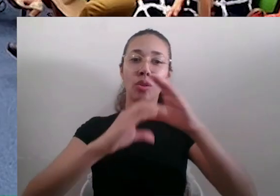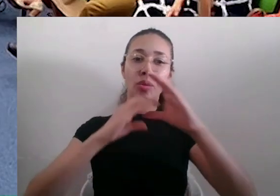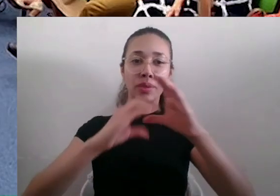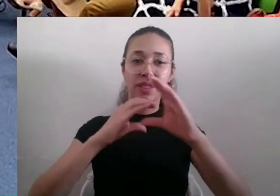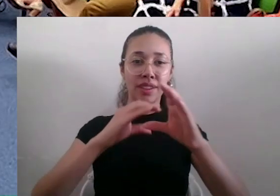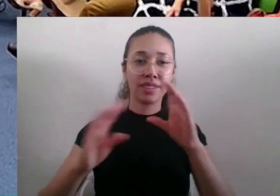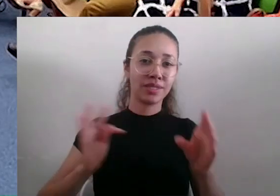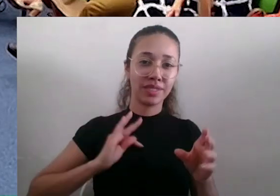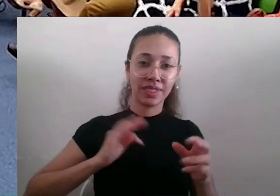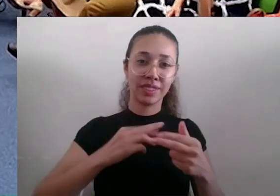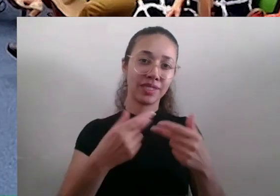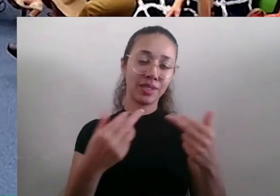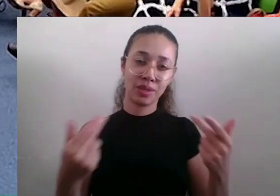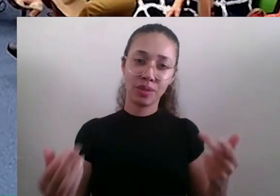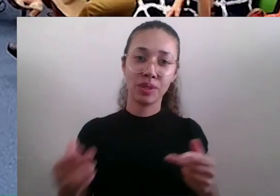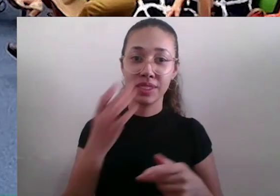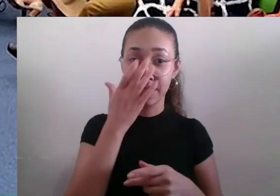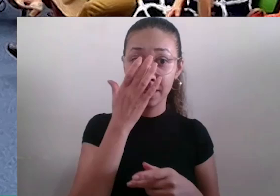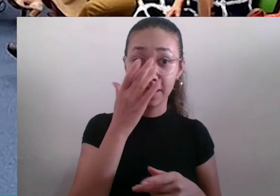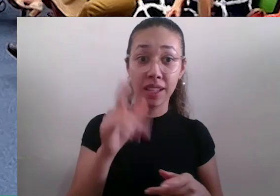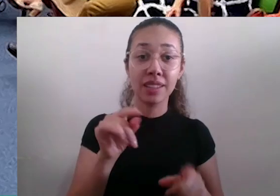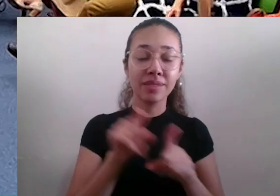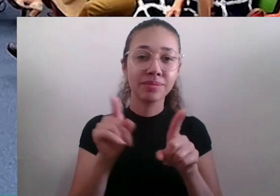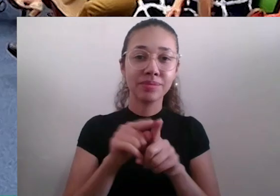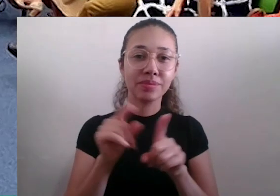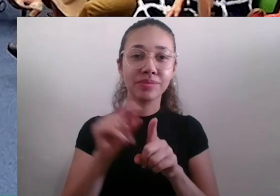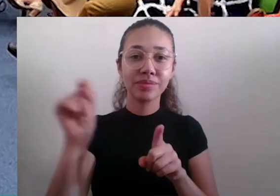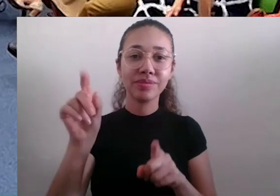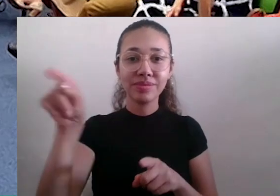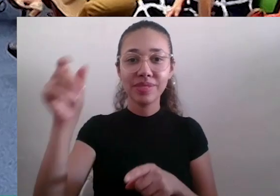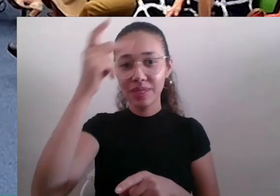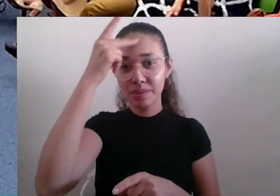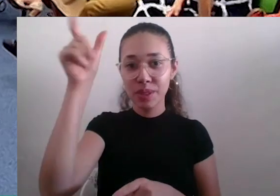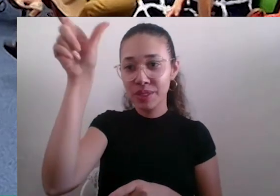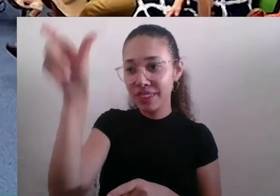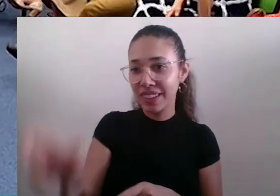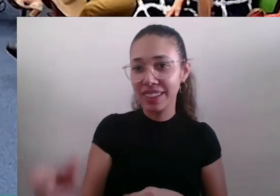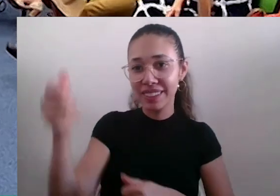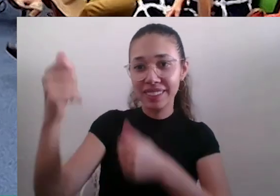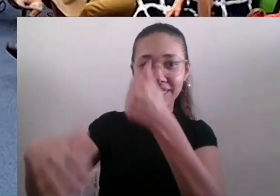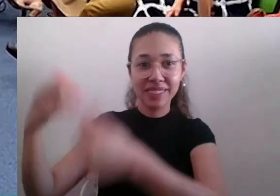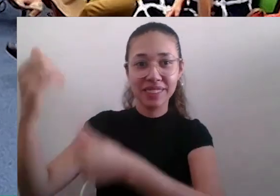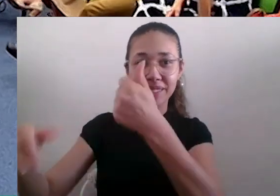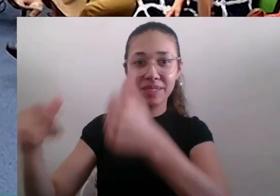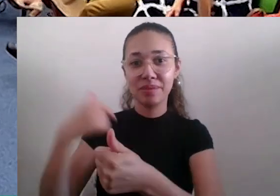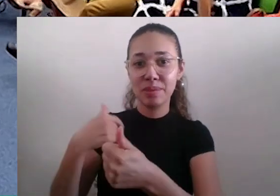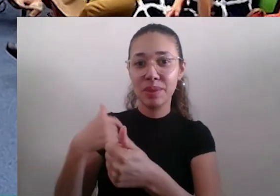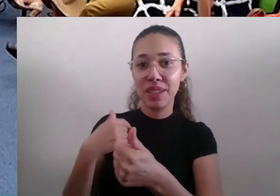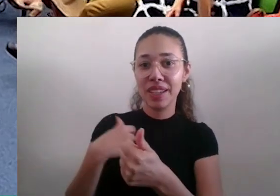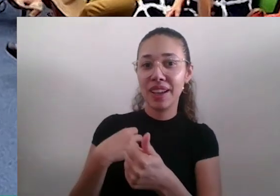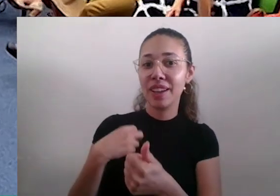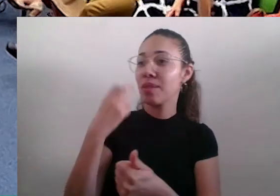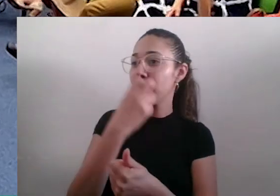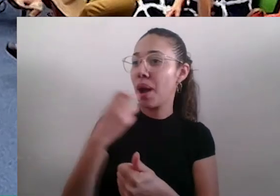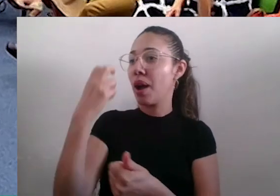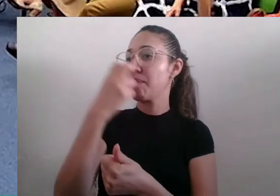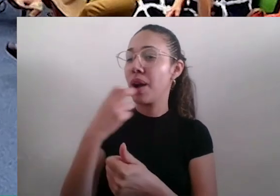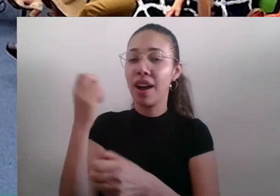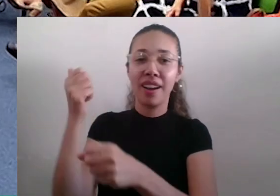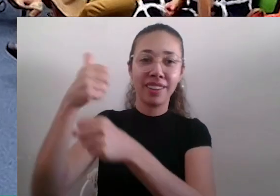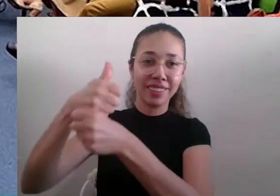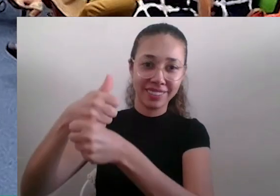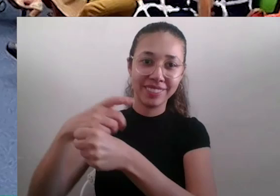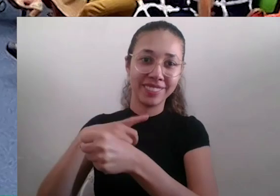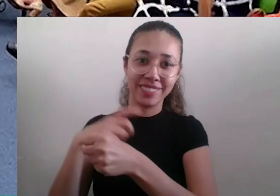muito isso de você continua narrando o que O Cretino não conseguiu fazer né então a gente a eu acompanho muito mas a minha